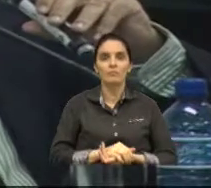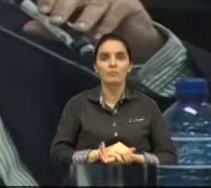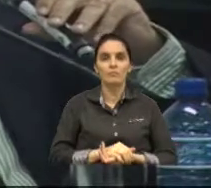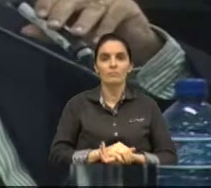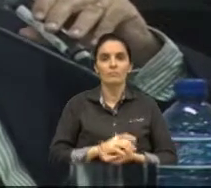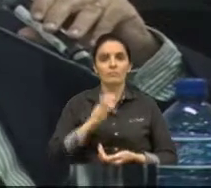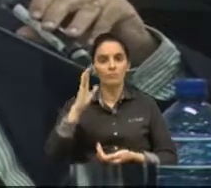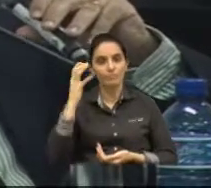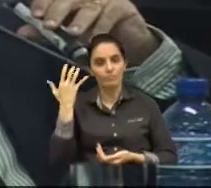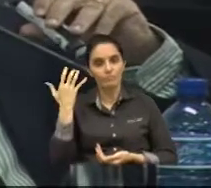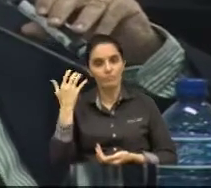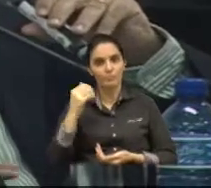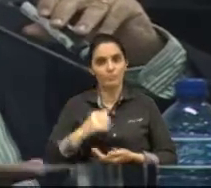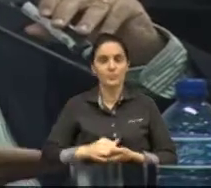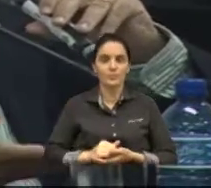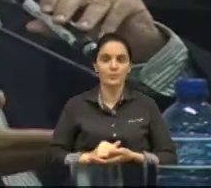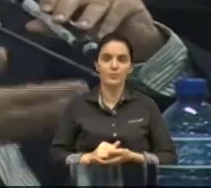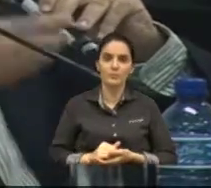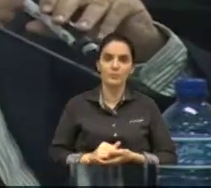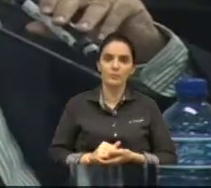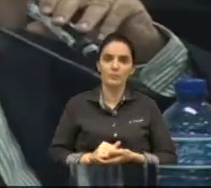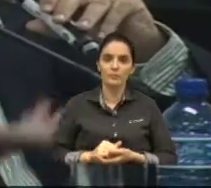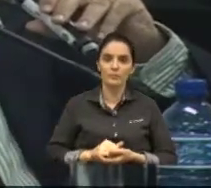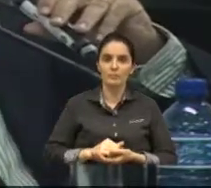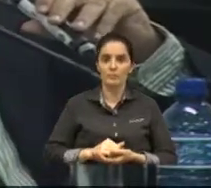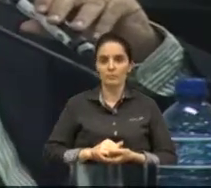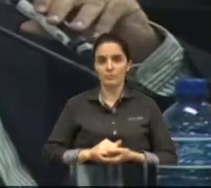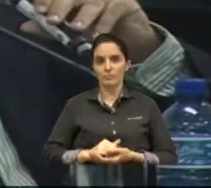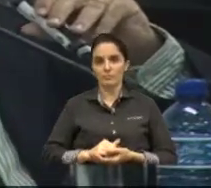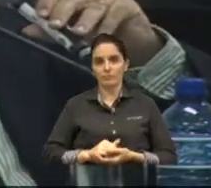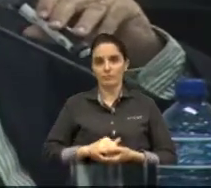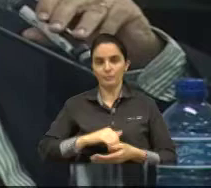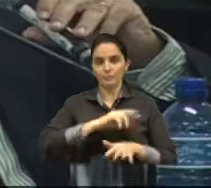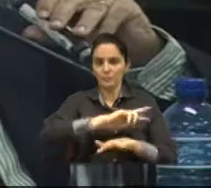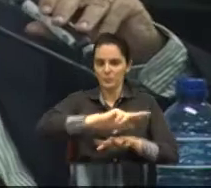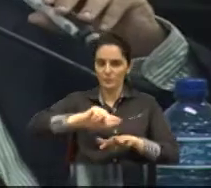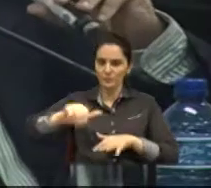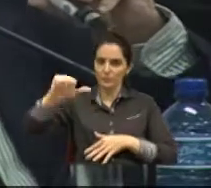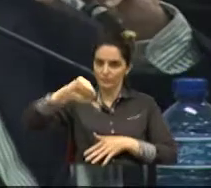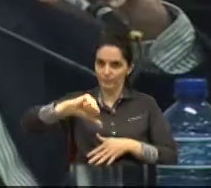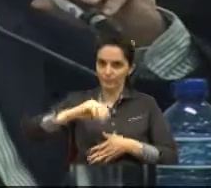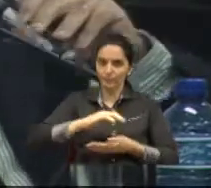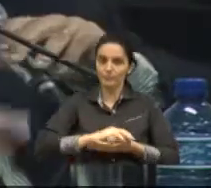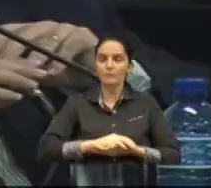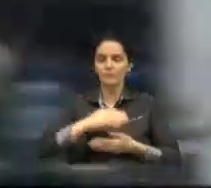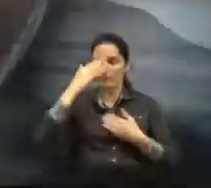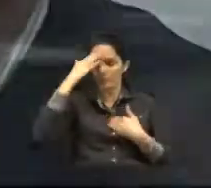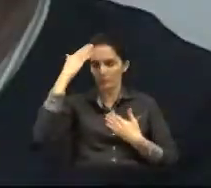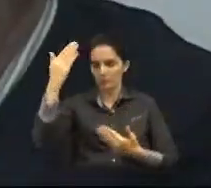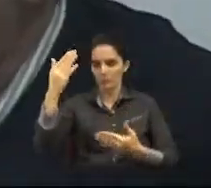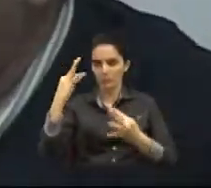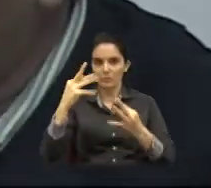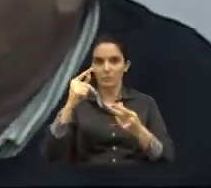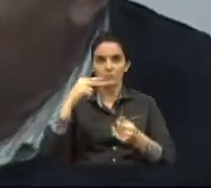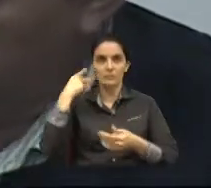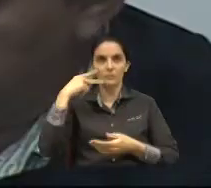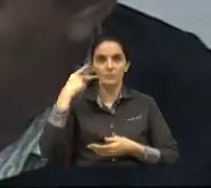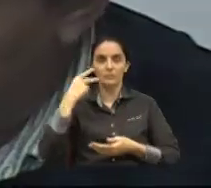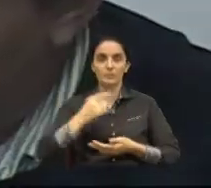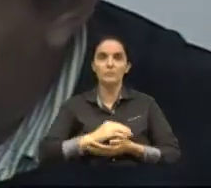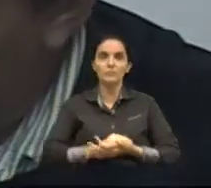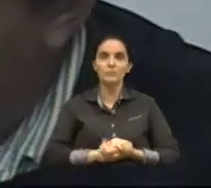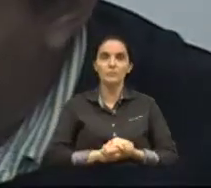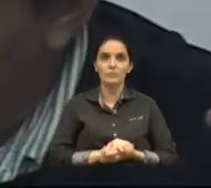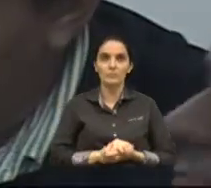que poderia ter acontecido. Então, nós já estamos pensando nesse sentido. Muito obrigado a todos os vereadores.